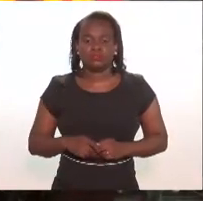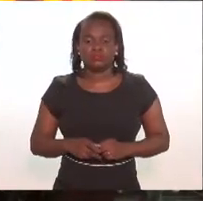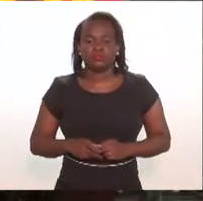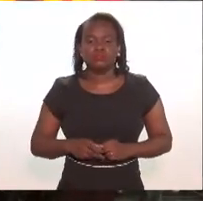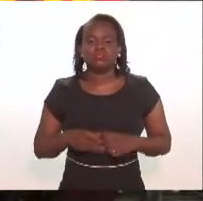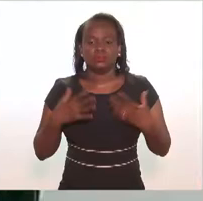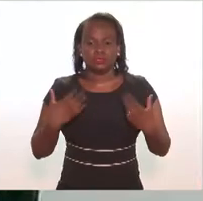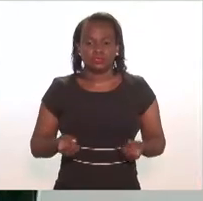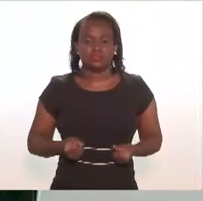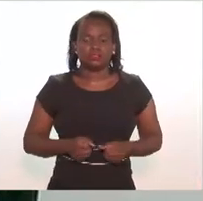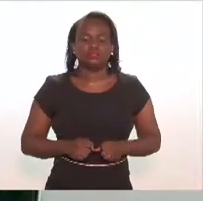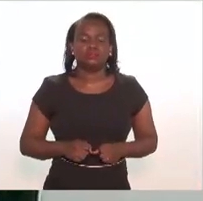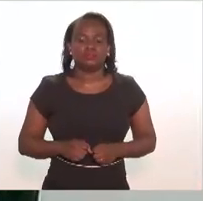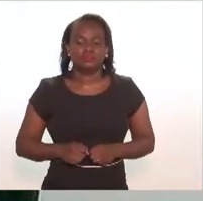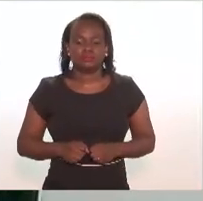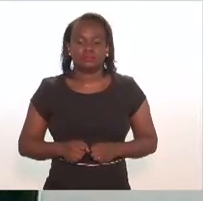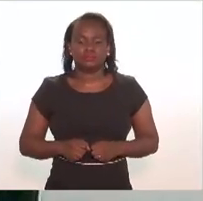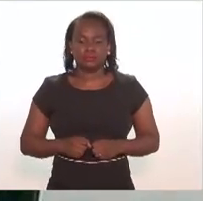Favorável.